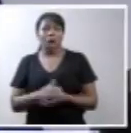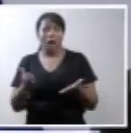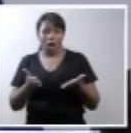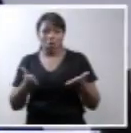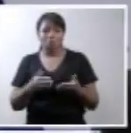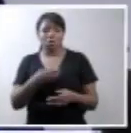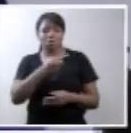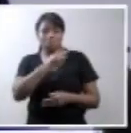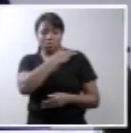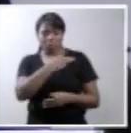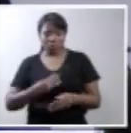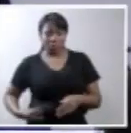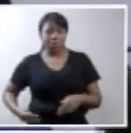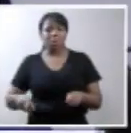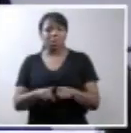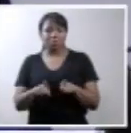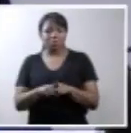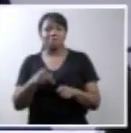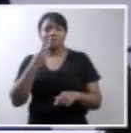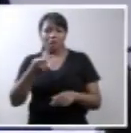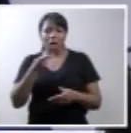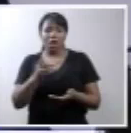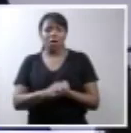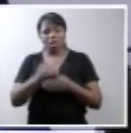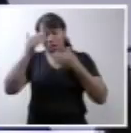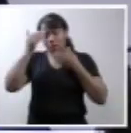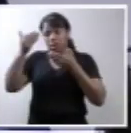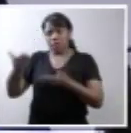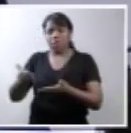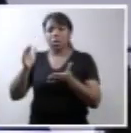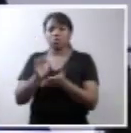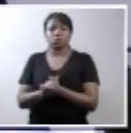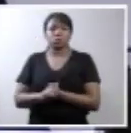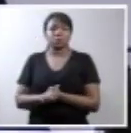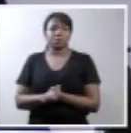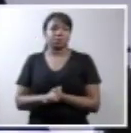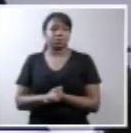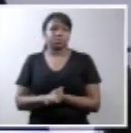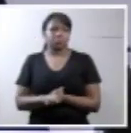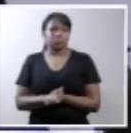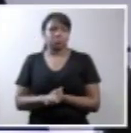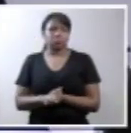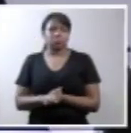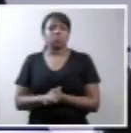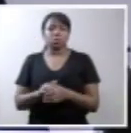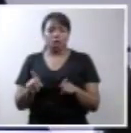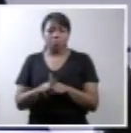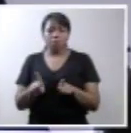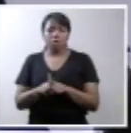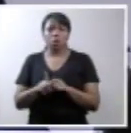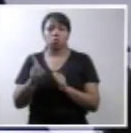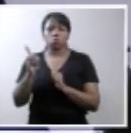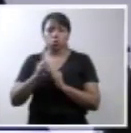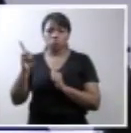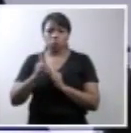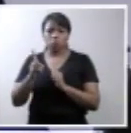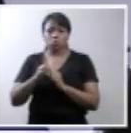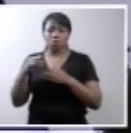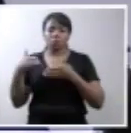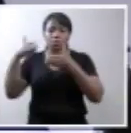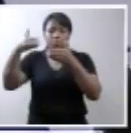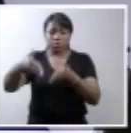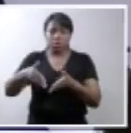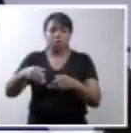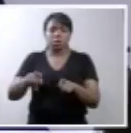muit bem Dr Luiz Roberto Barroso agradeço a o Dr dernival da